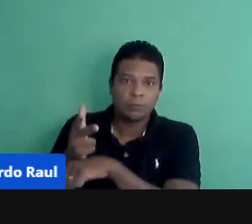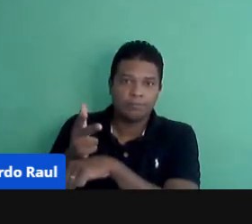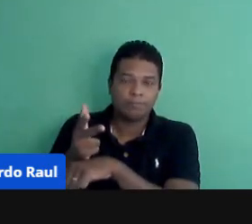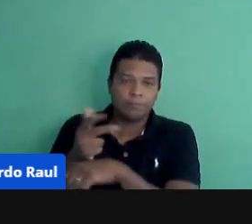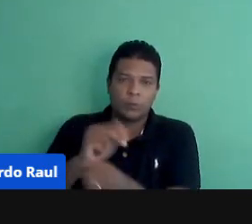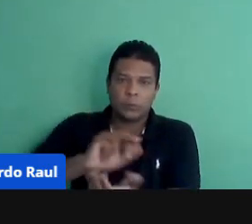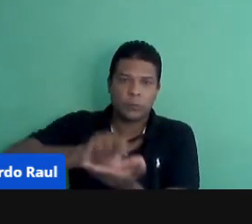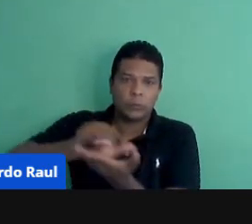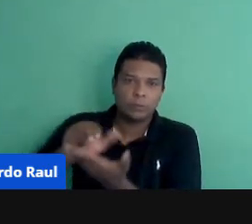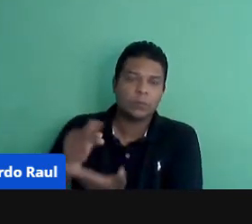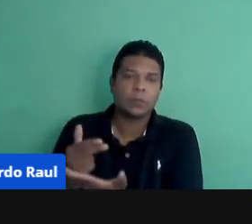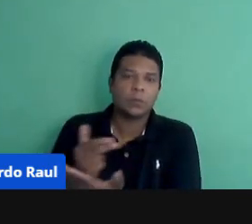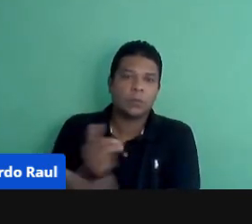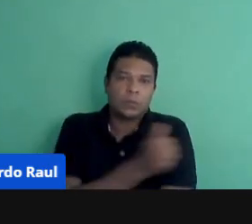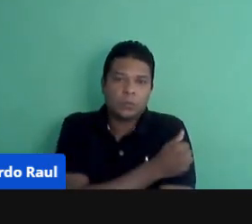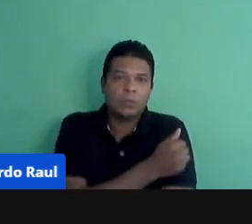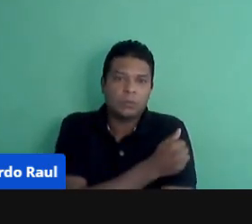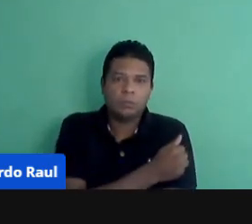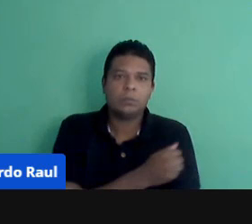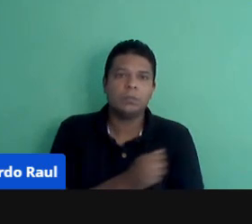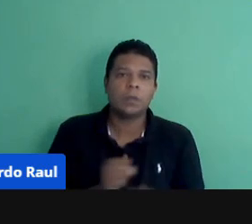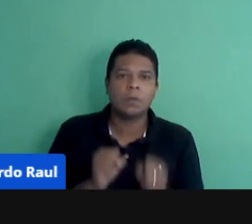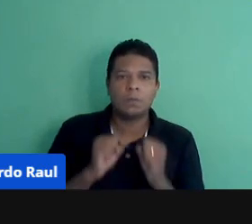me procurar, eu vou estar acessível.